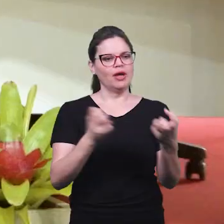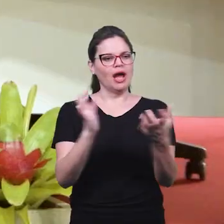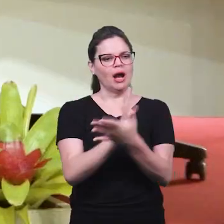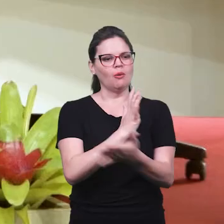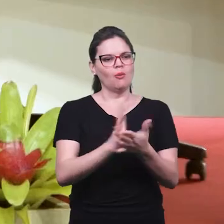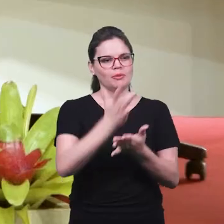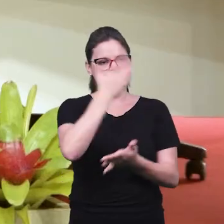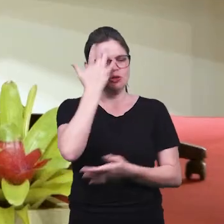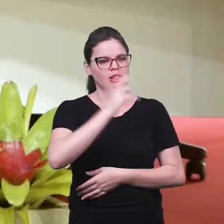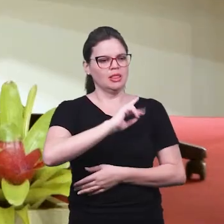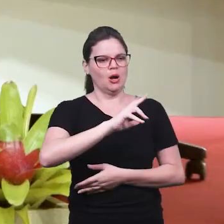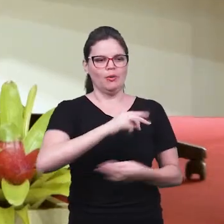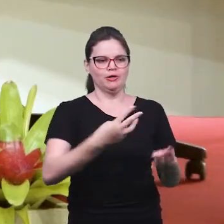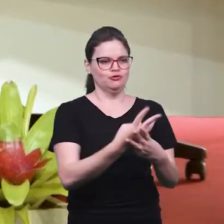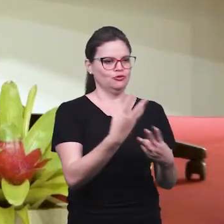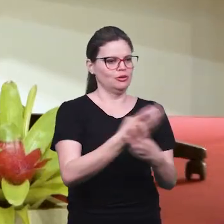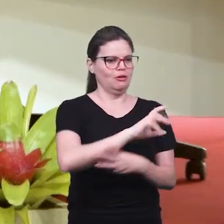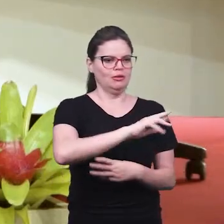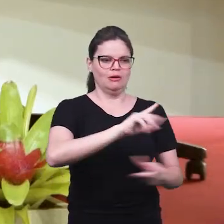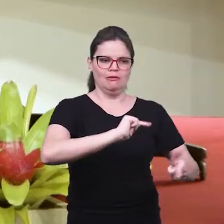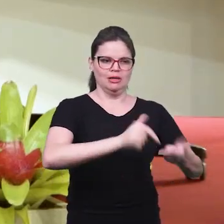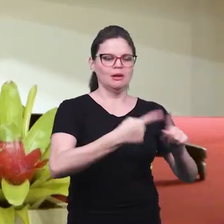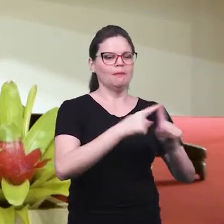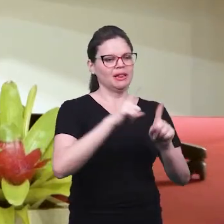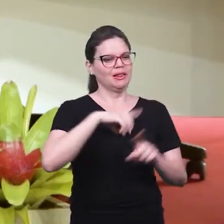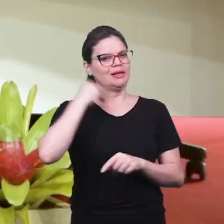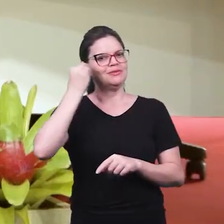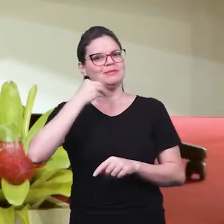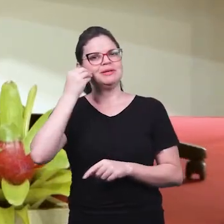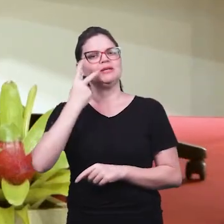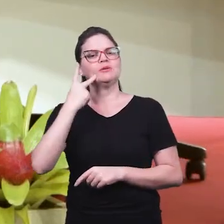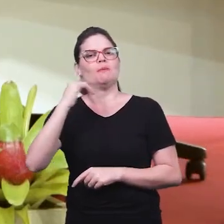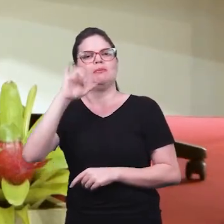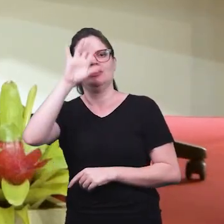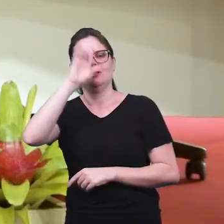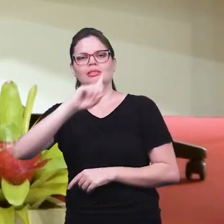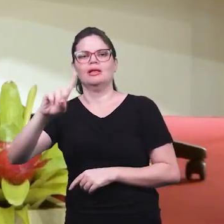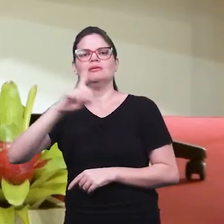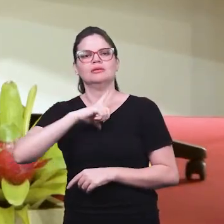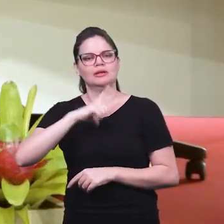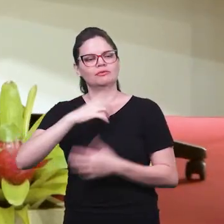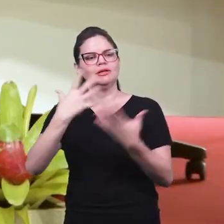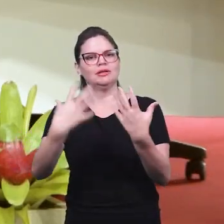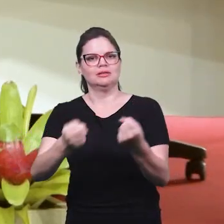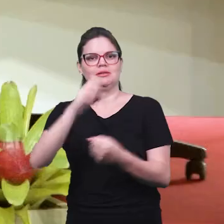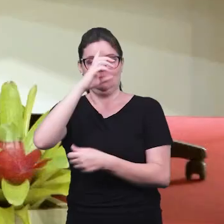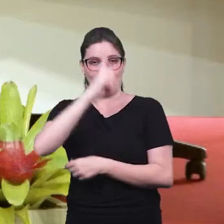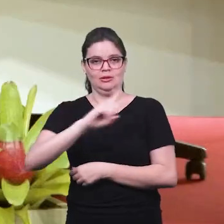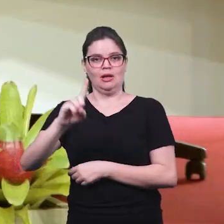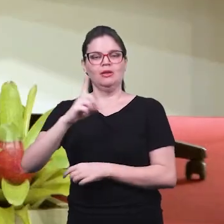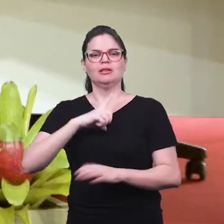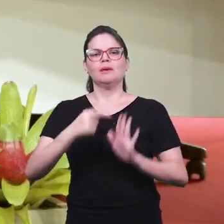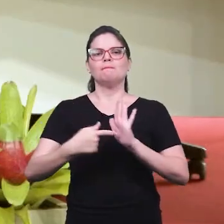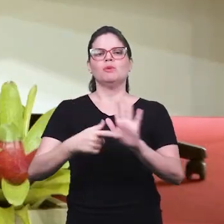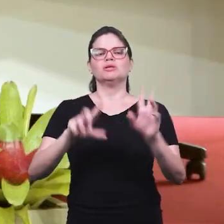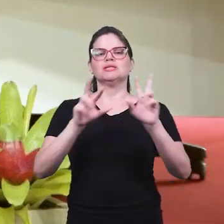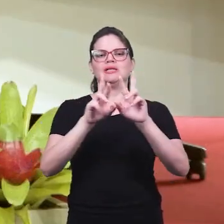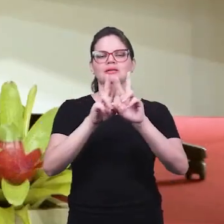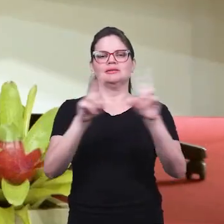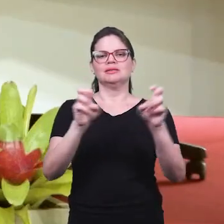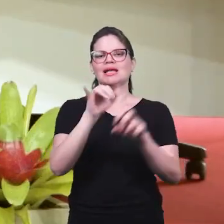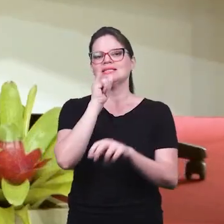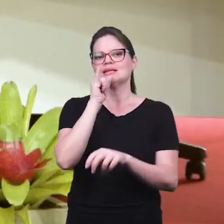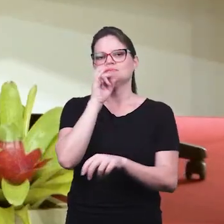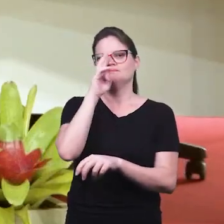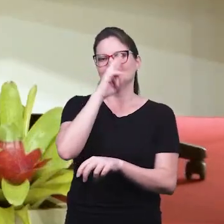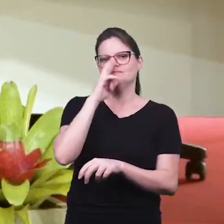eram gentílicas, mas que tiveram uma experiência com o Senhor, que se converteram. E a Bíblia registra, por exemplo, a história de Raabe,